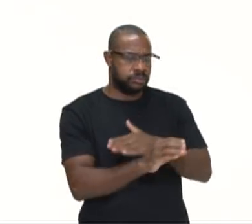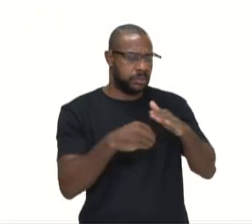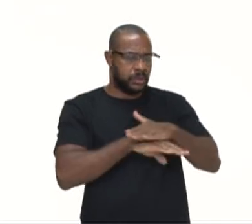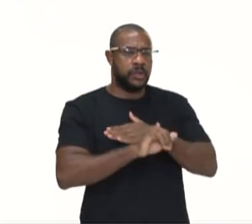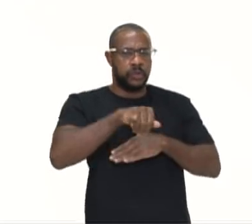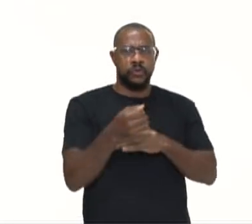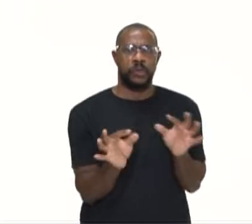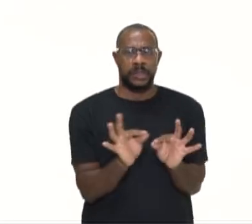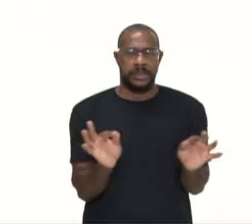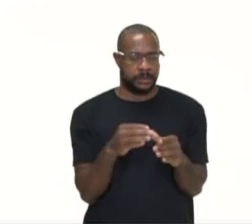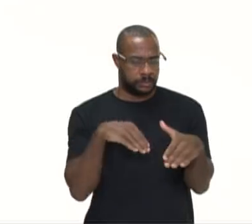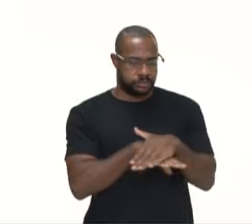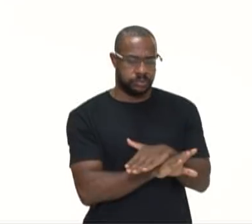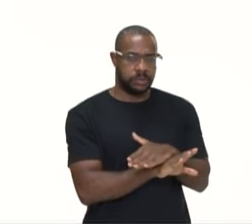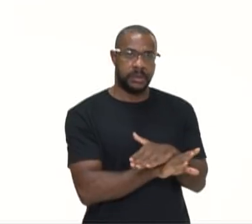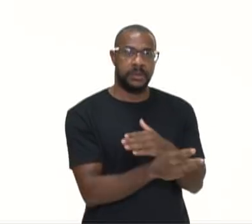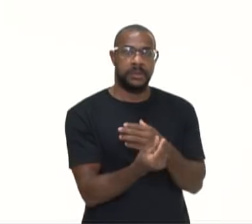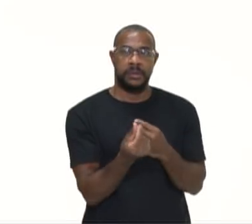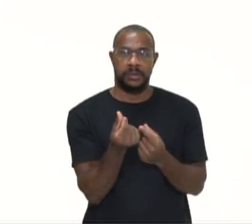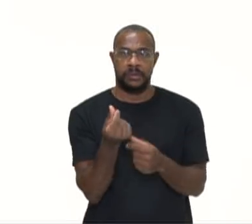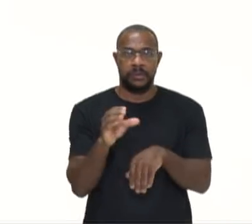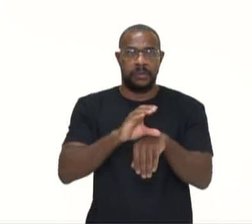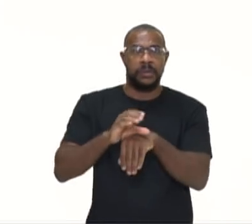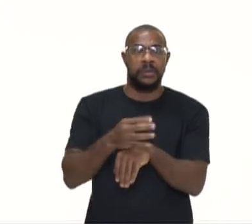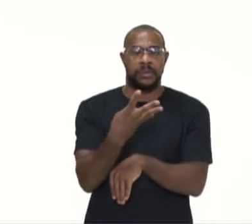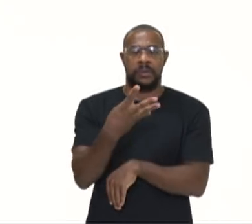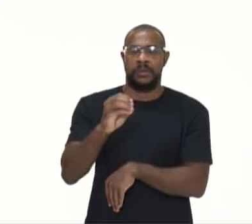juros simples um capital de R$